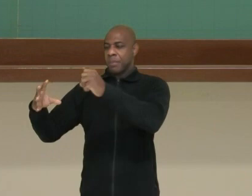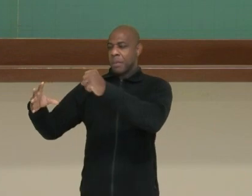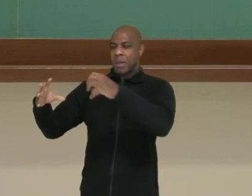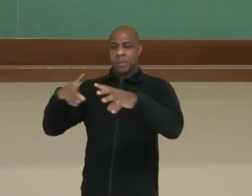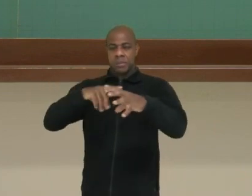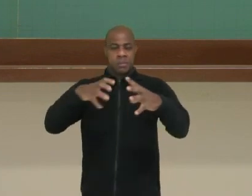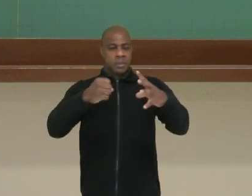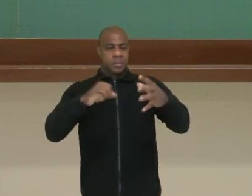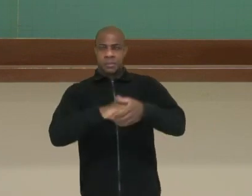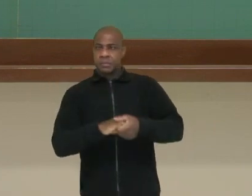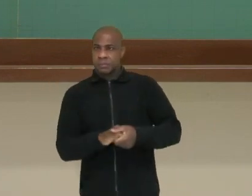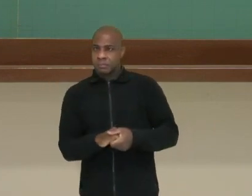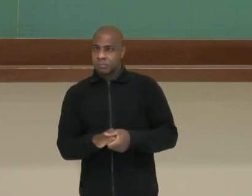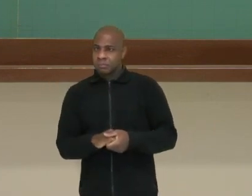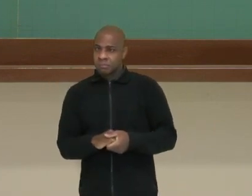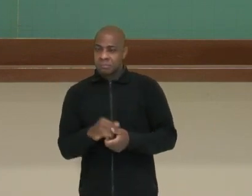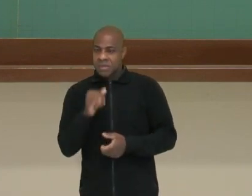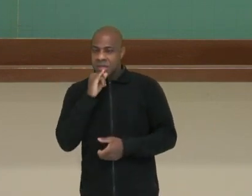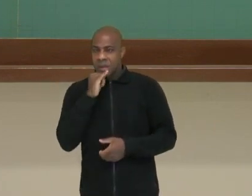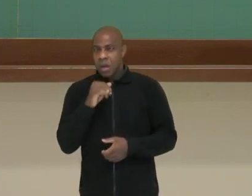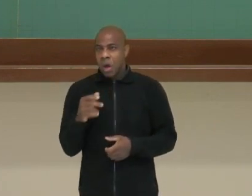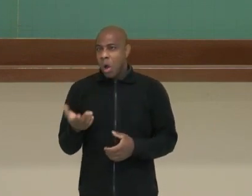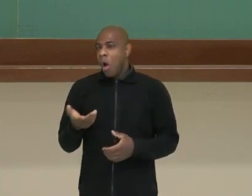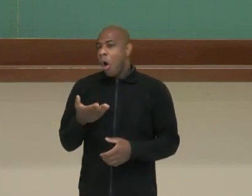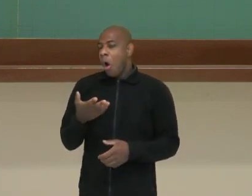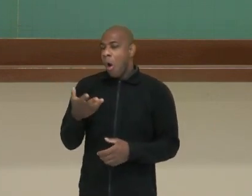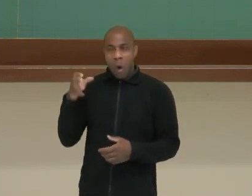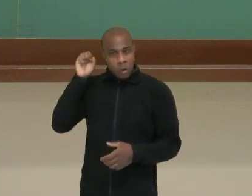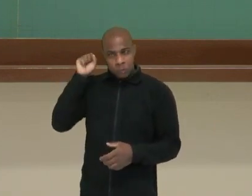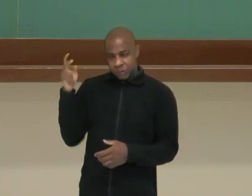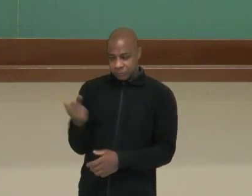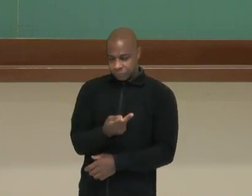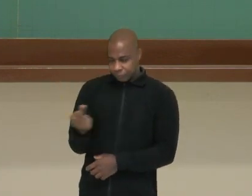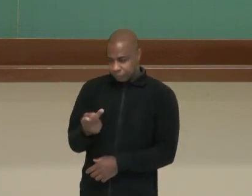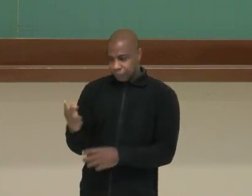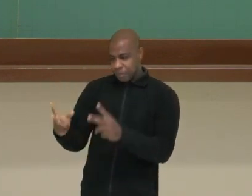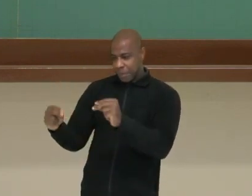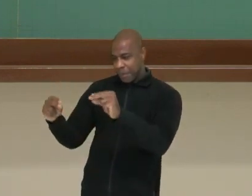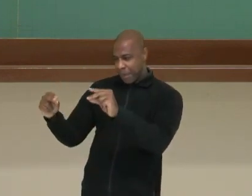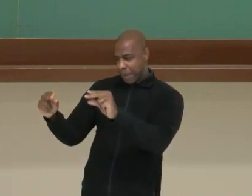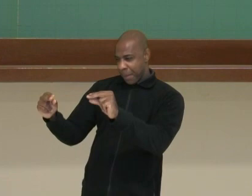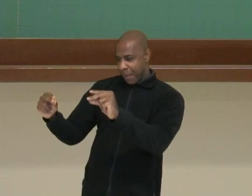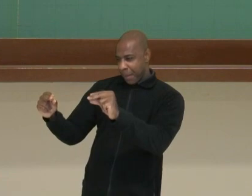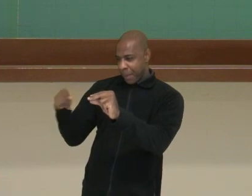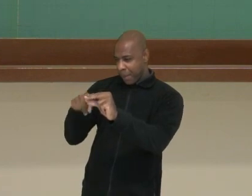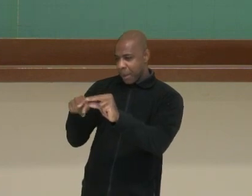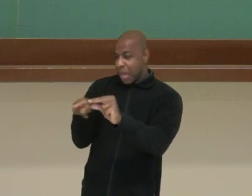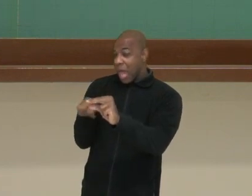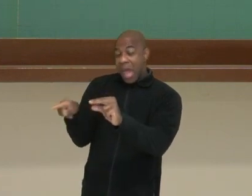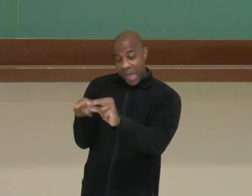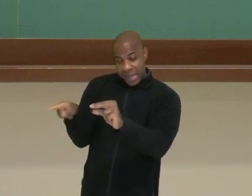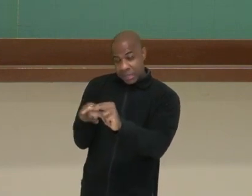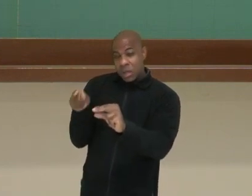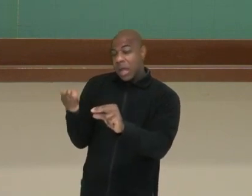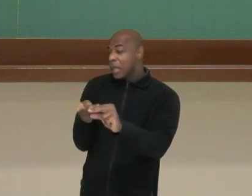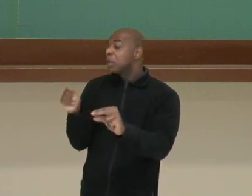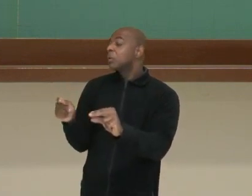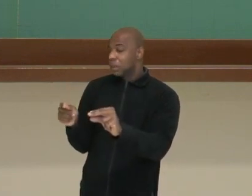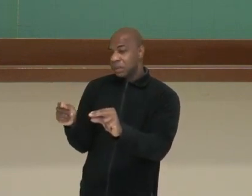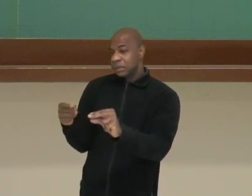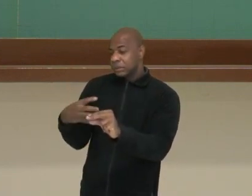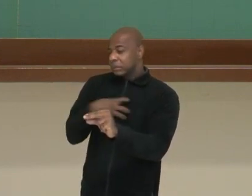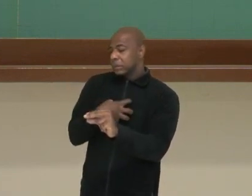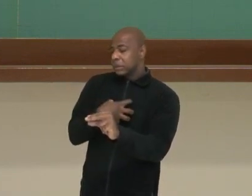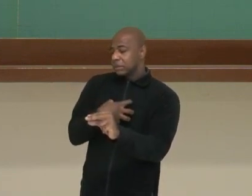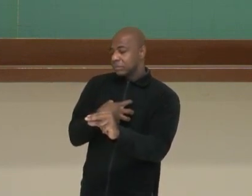e você dá o play, você recebe a sua voz também pelo ar. Ou seja, a voz que você ouve no WhatsApp é